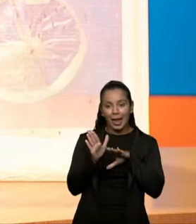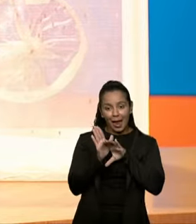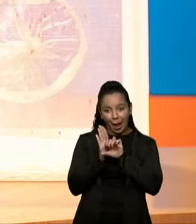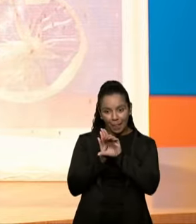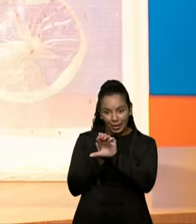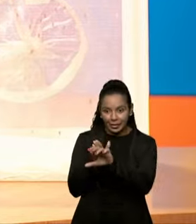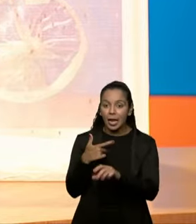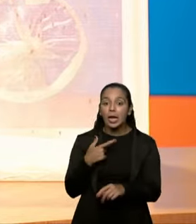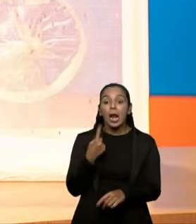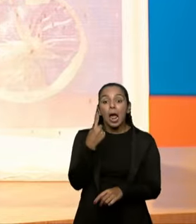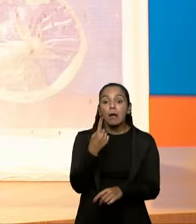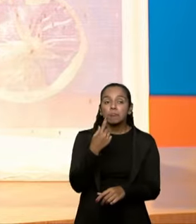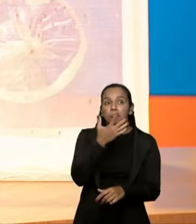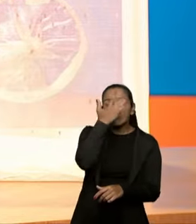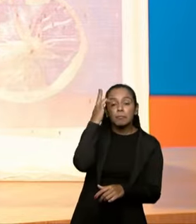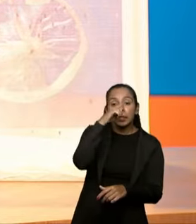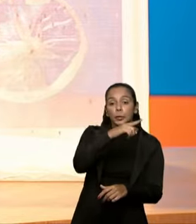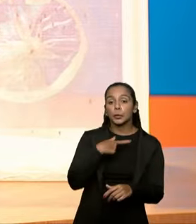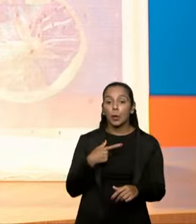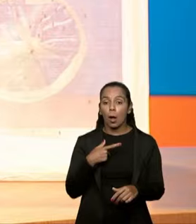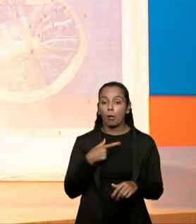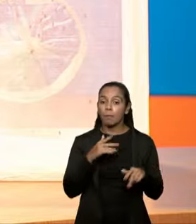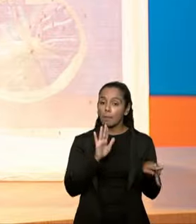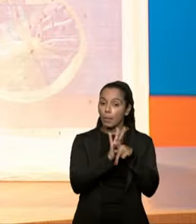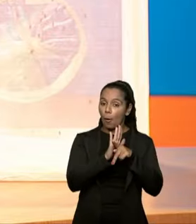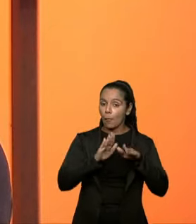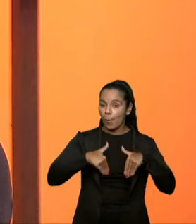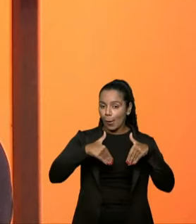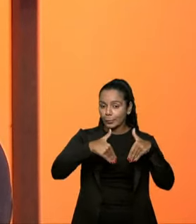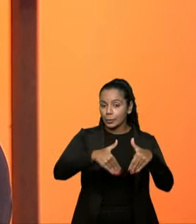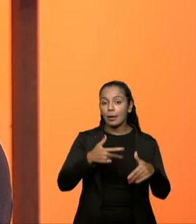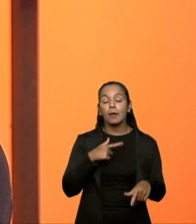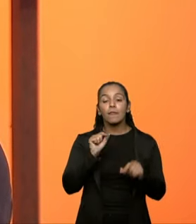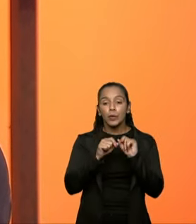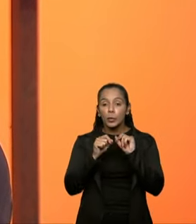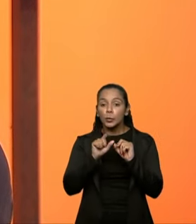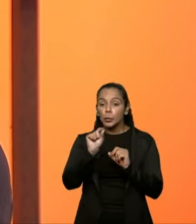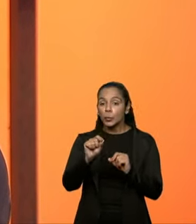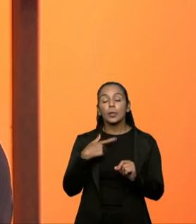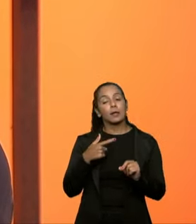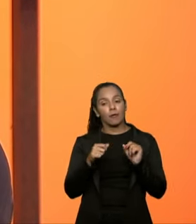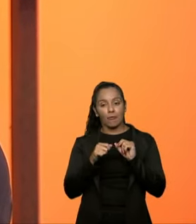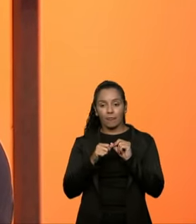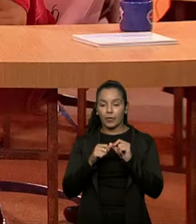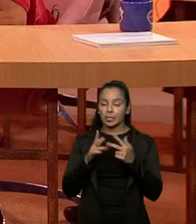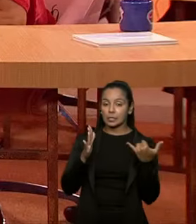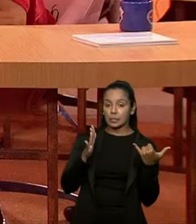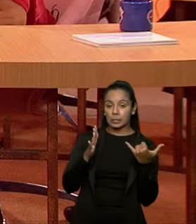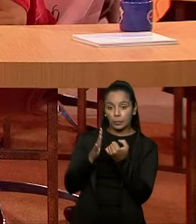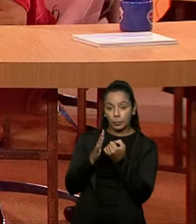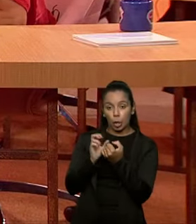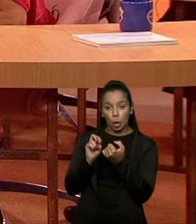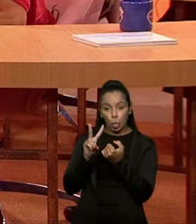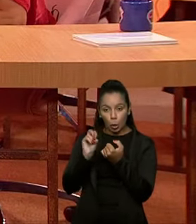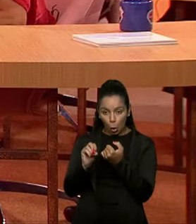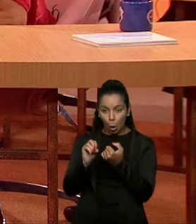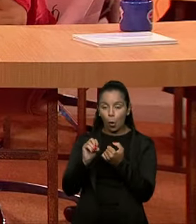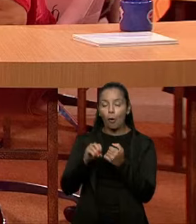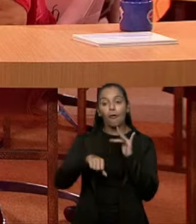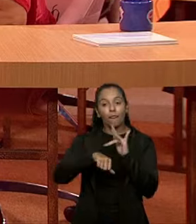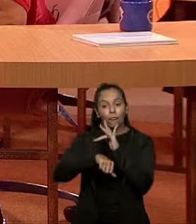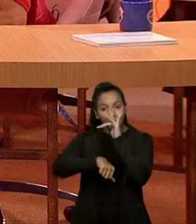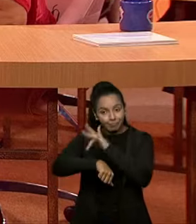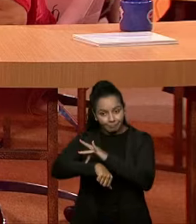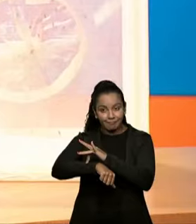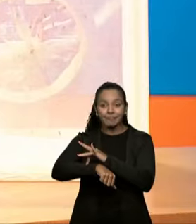Austrália injetou essa bactéria no ovo de Aedes e conseguiram uma linhagem de Aedes